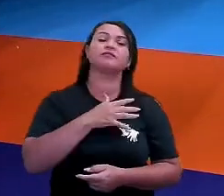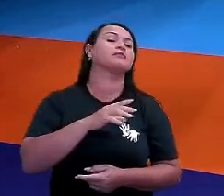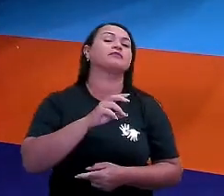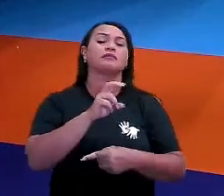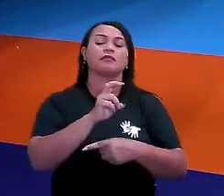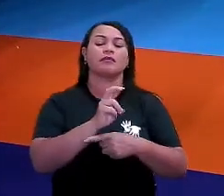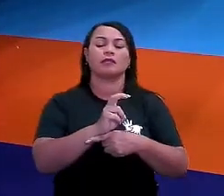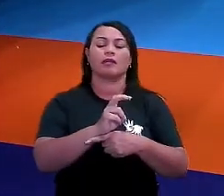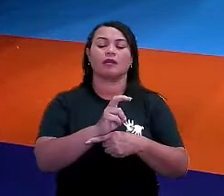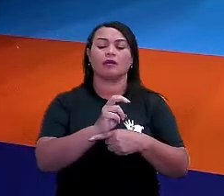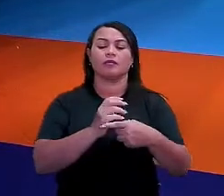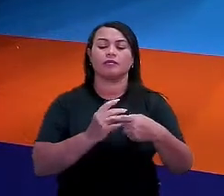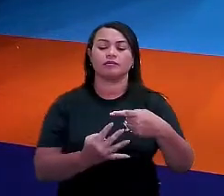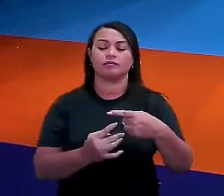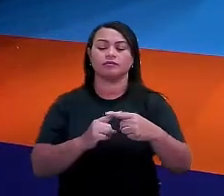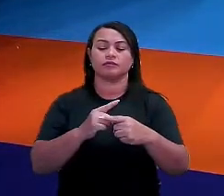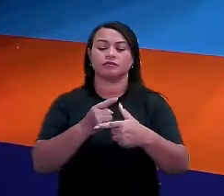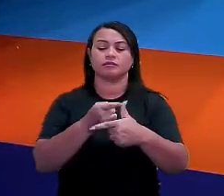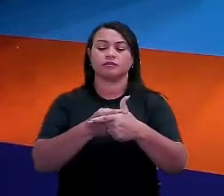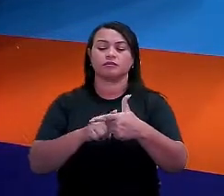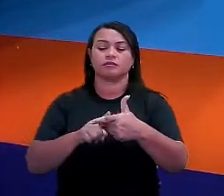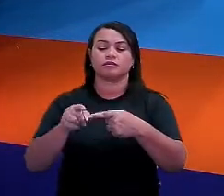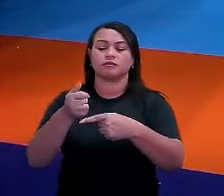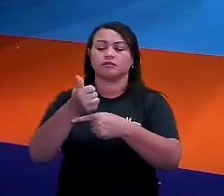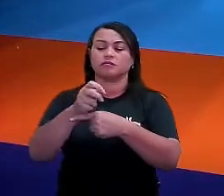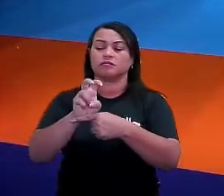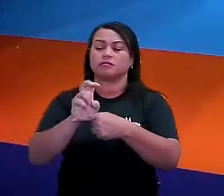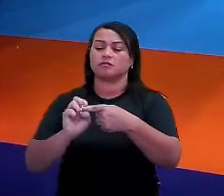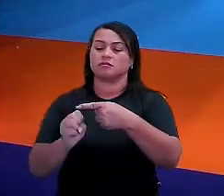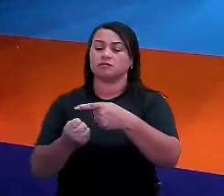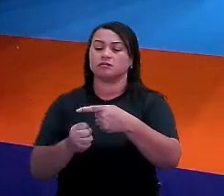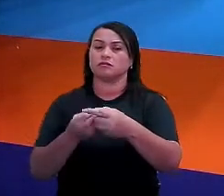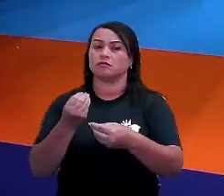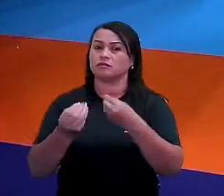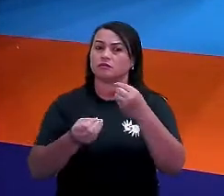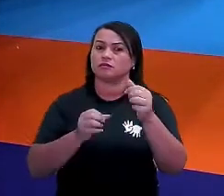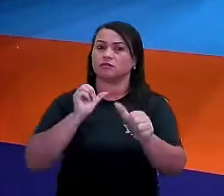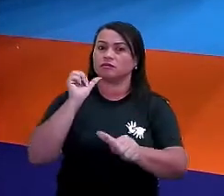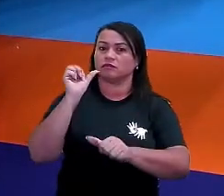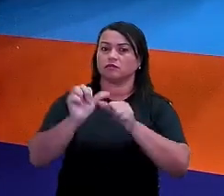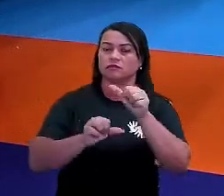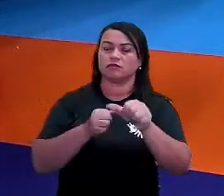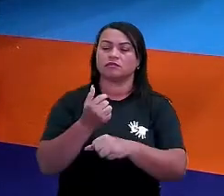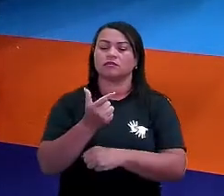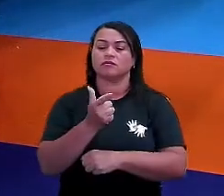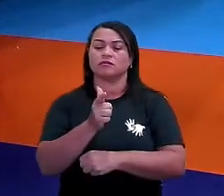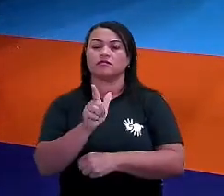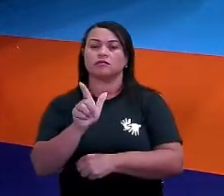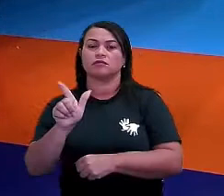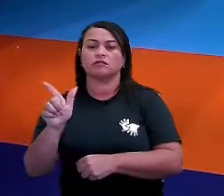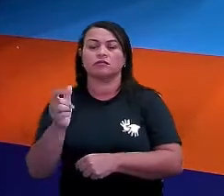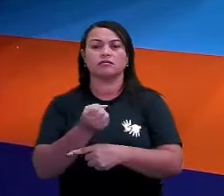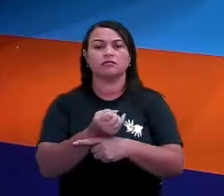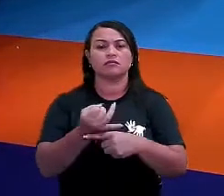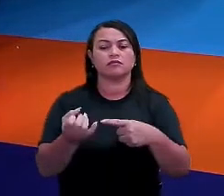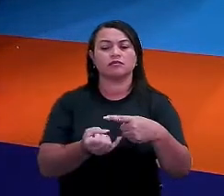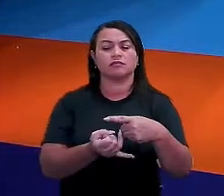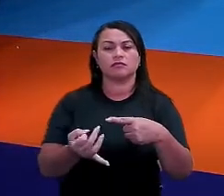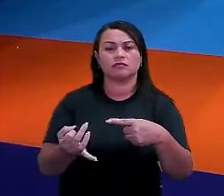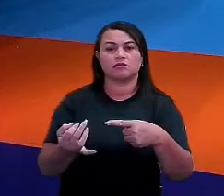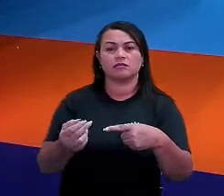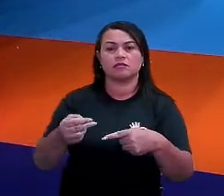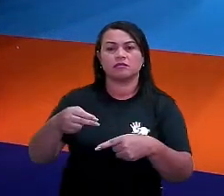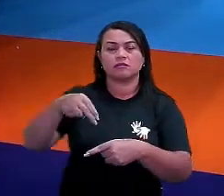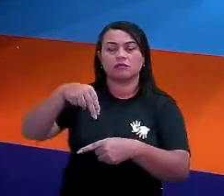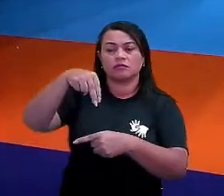5/4 dividido por 15/8. Vou transformar numa outra fração, em que o numerador é a